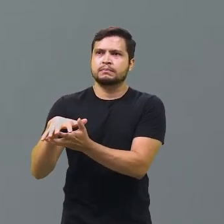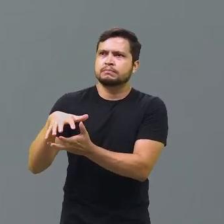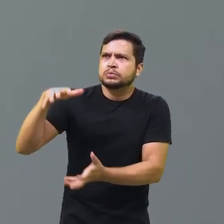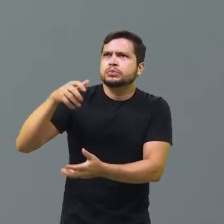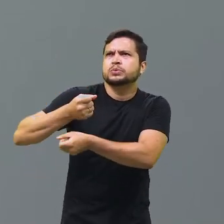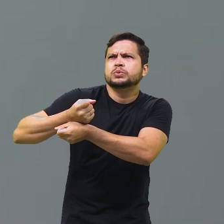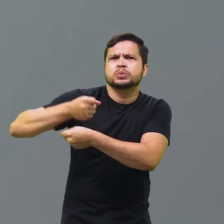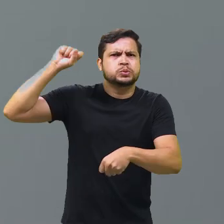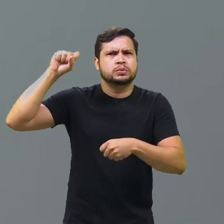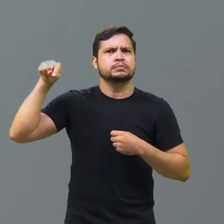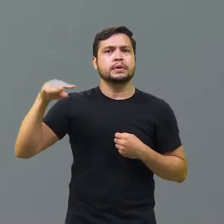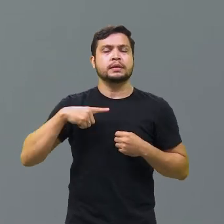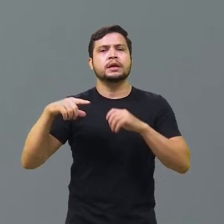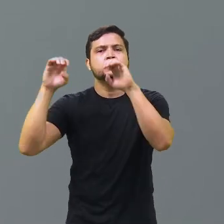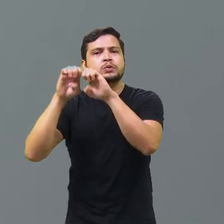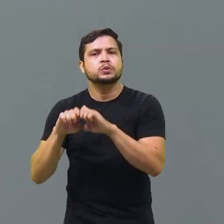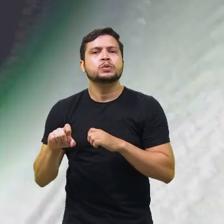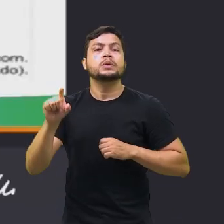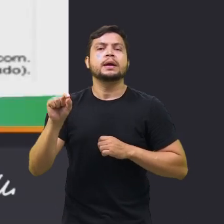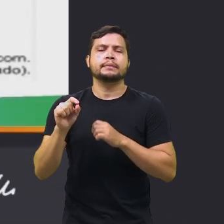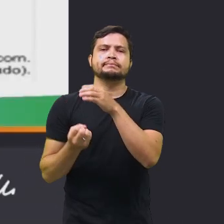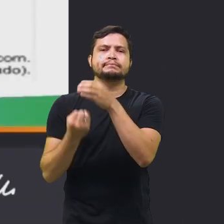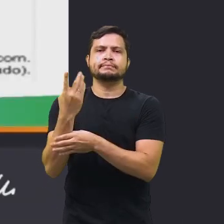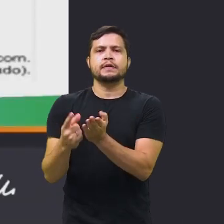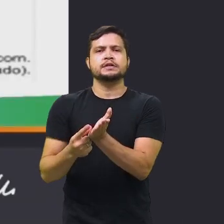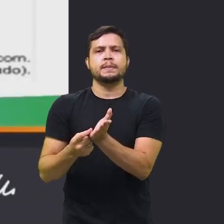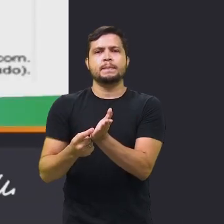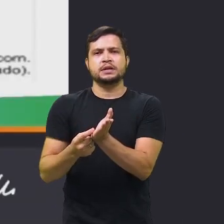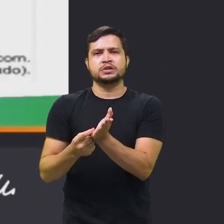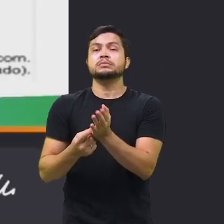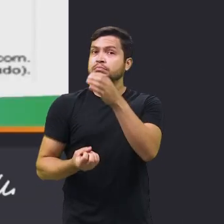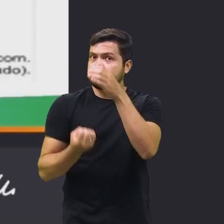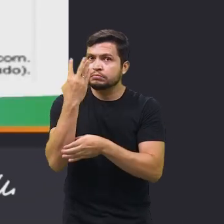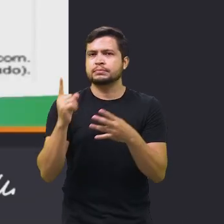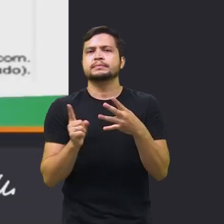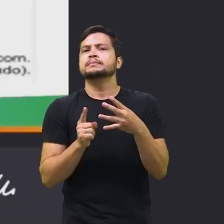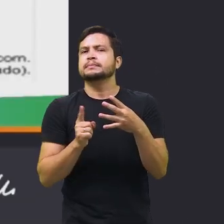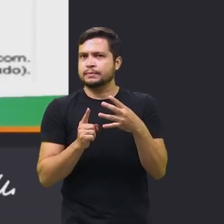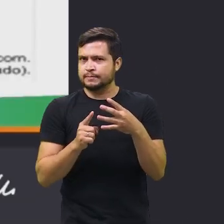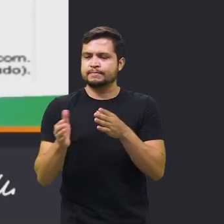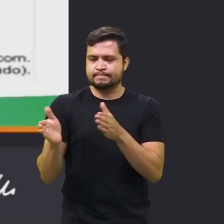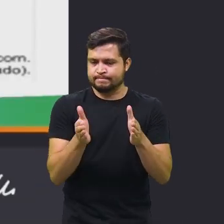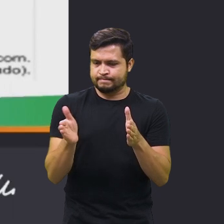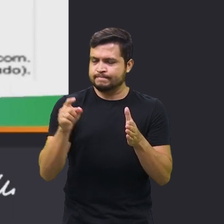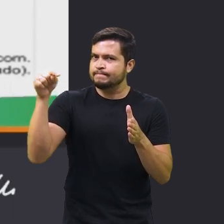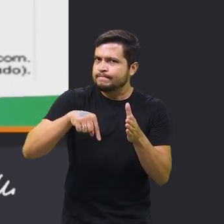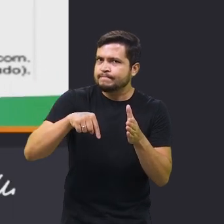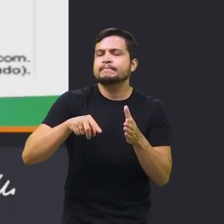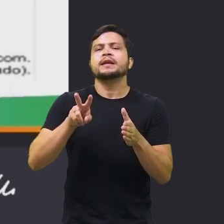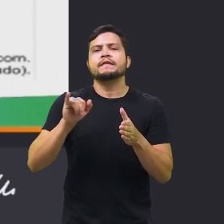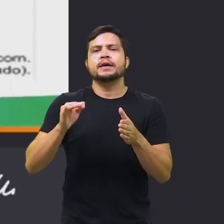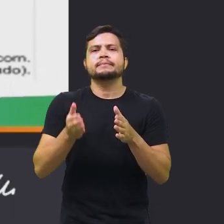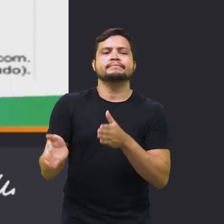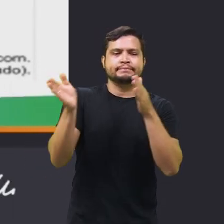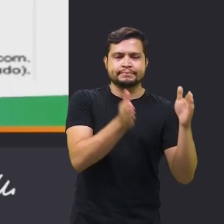que desenvolve uma estrutura fantástica chamada sementes. Então as sementes vão surgir aqui nas gimnospermas e vão continuar